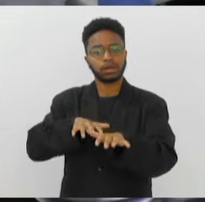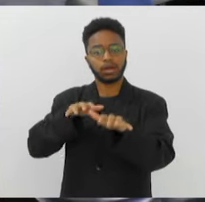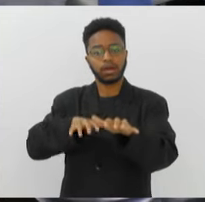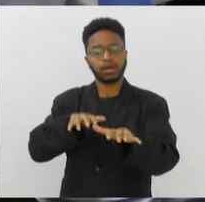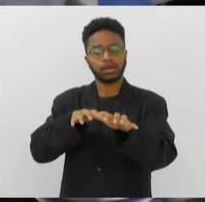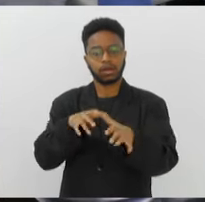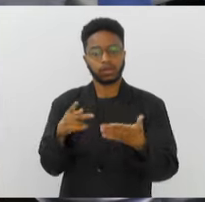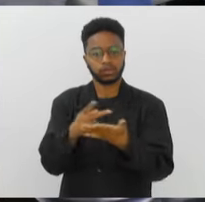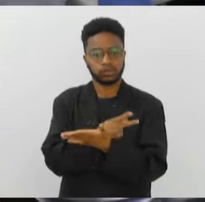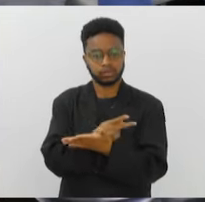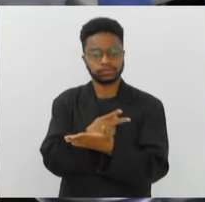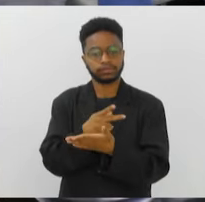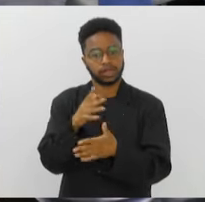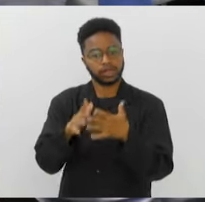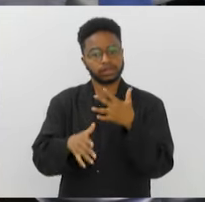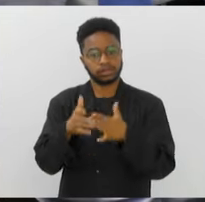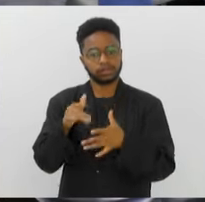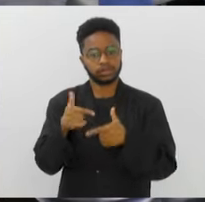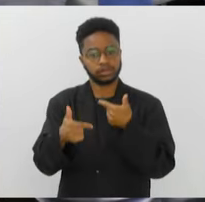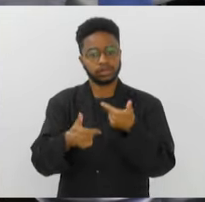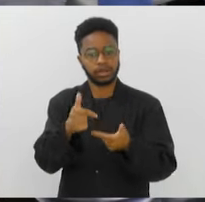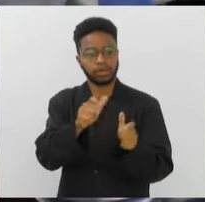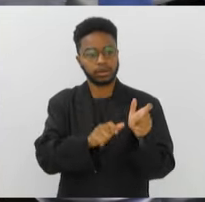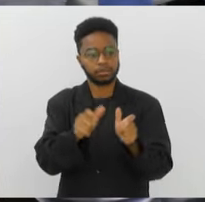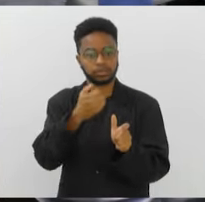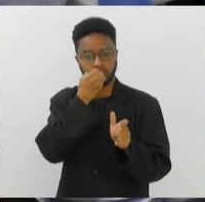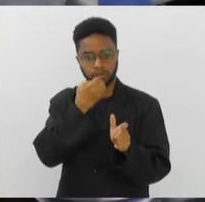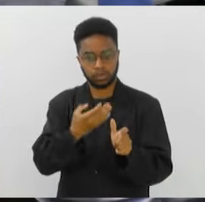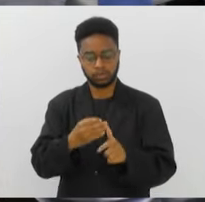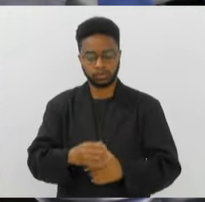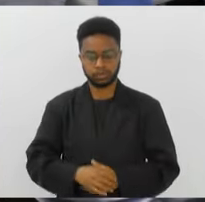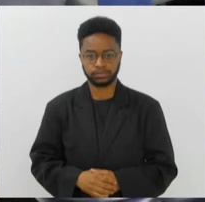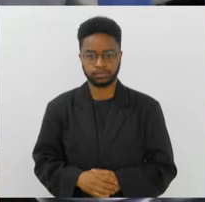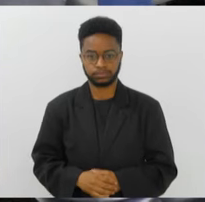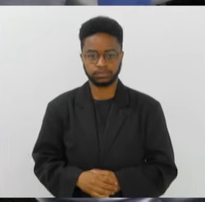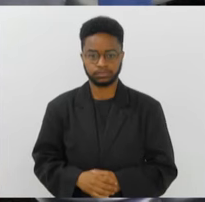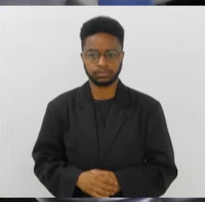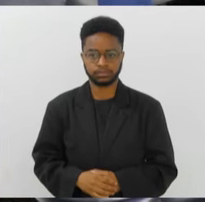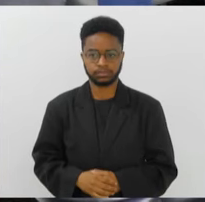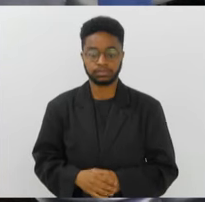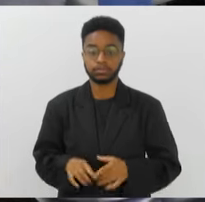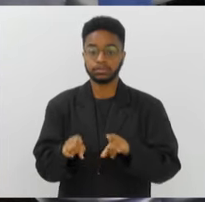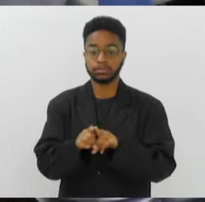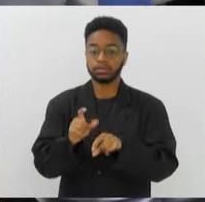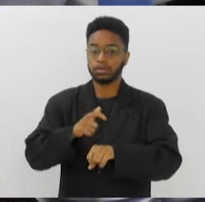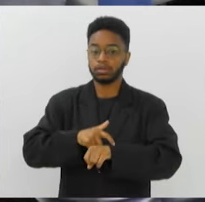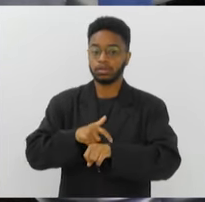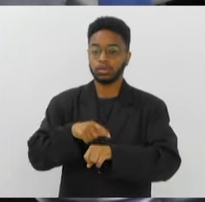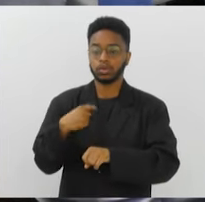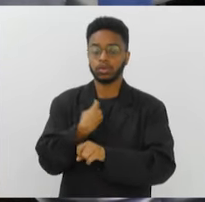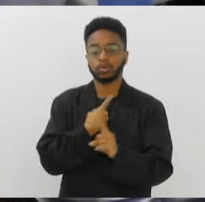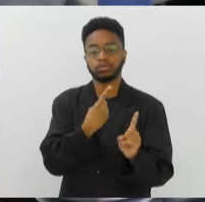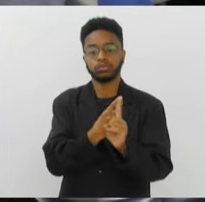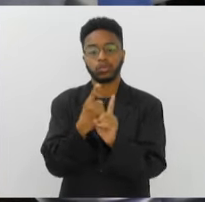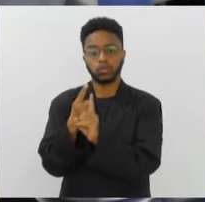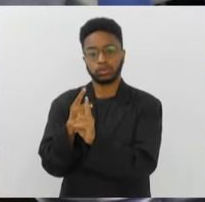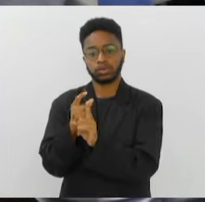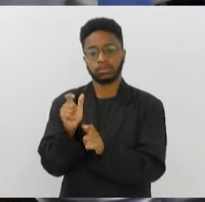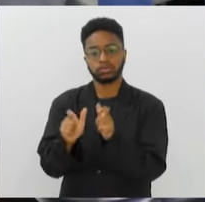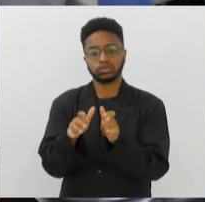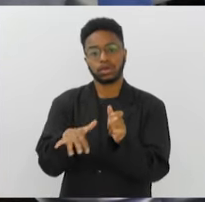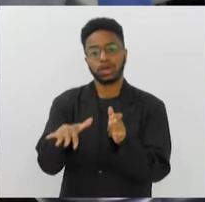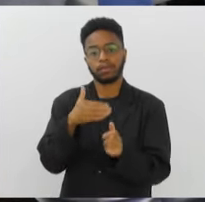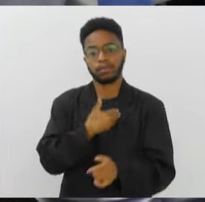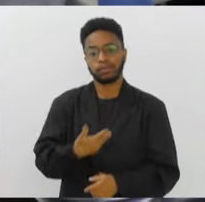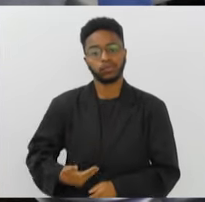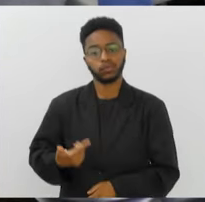né, interferindo no trabalho do cidadão de bem. E quando nós deparamos com esses agentes da ordem pública, não tinha